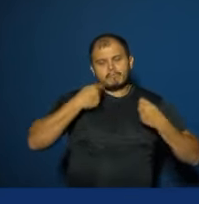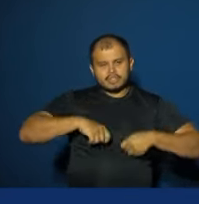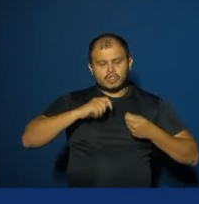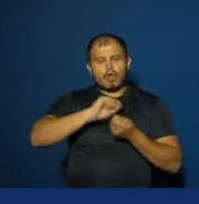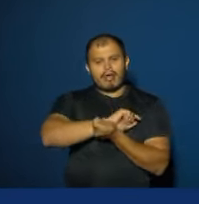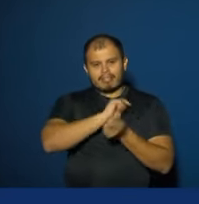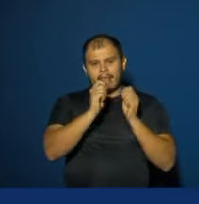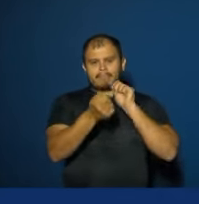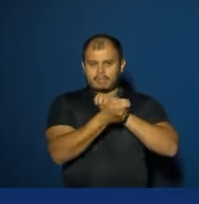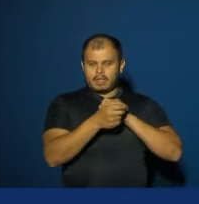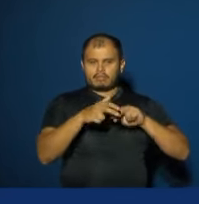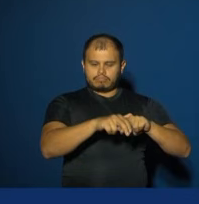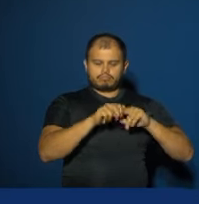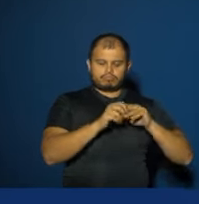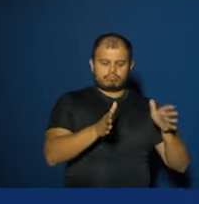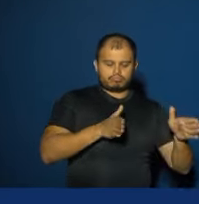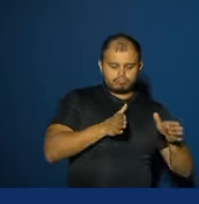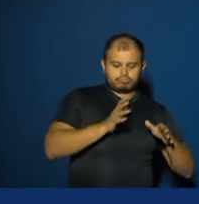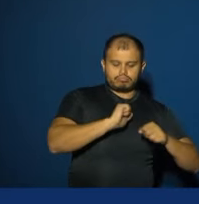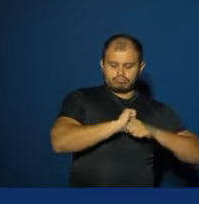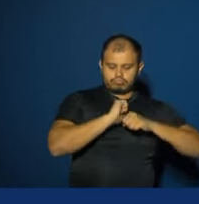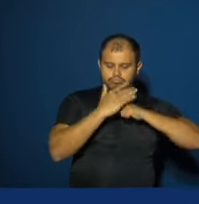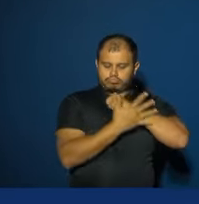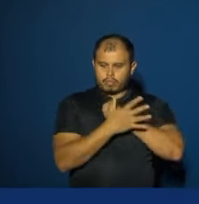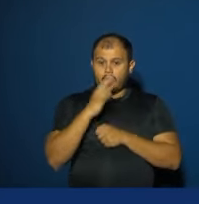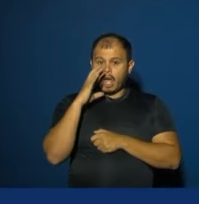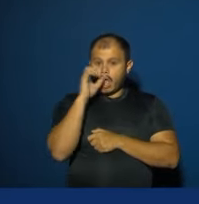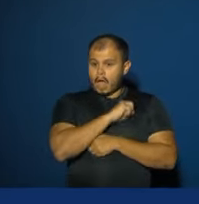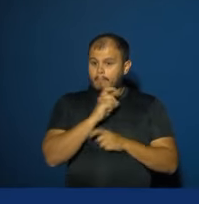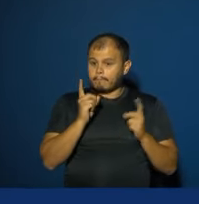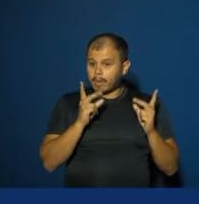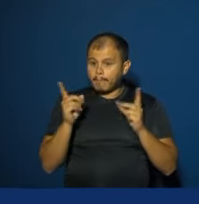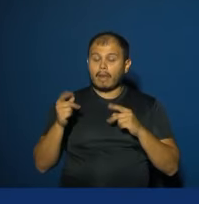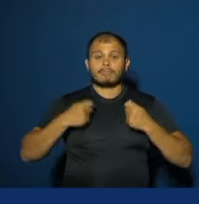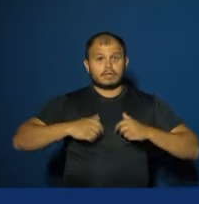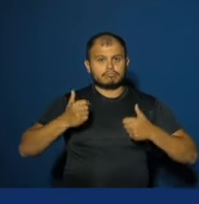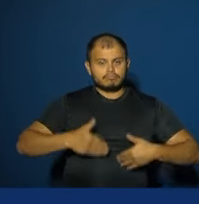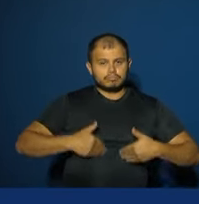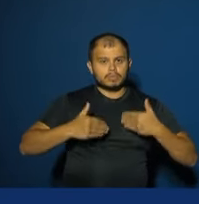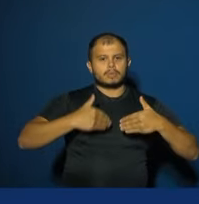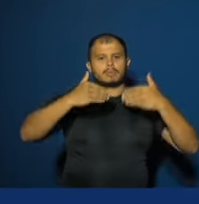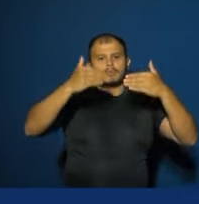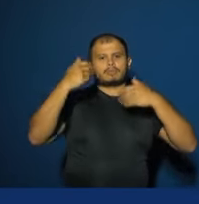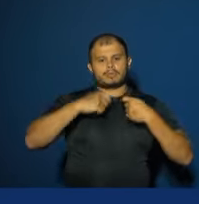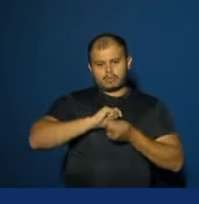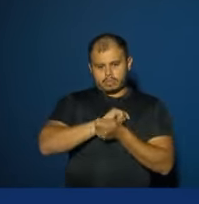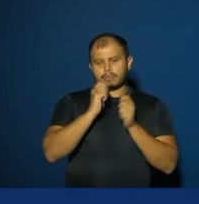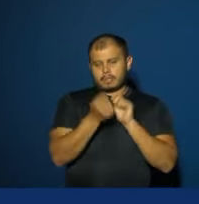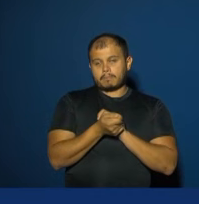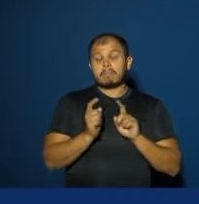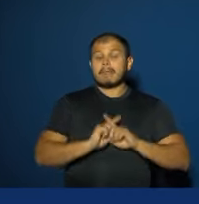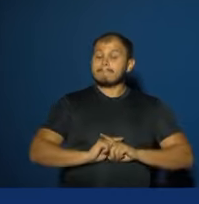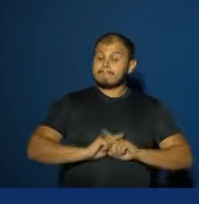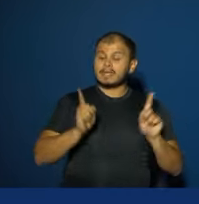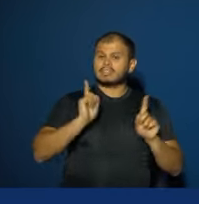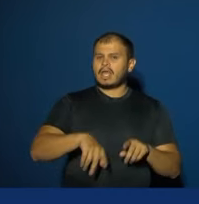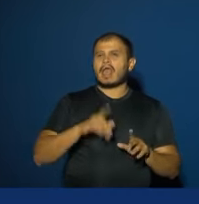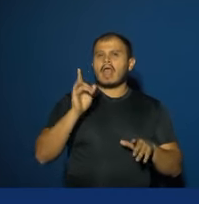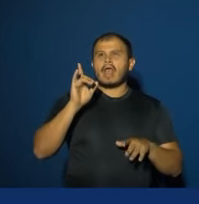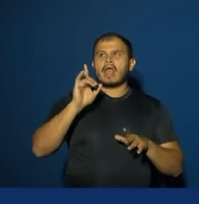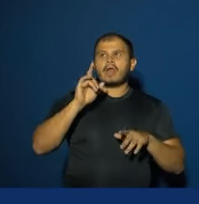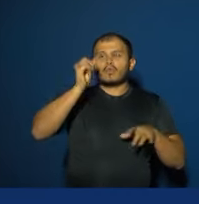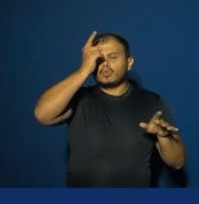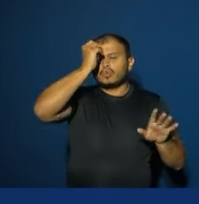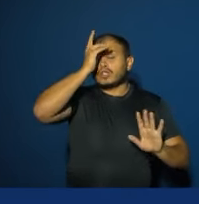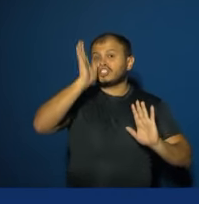uma pandemia a uma venda mais rápida a tudo melhor então teve que se adaptar a isso mas é uma cultura que já